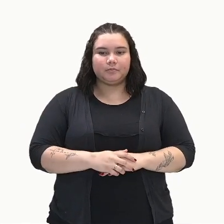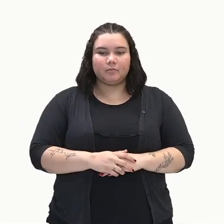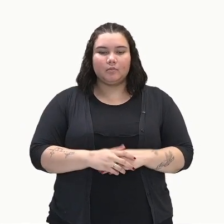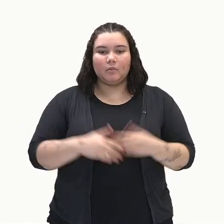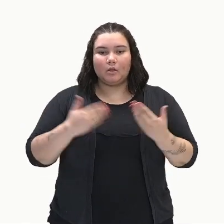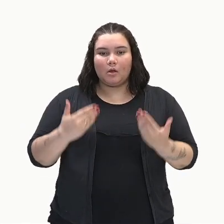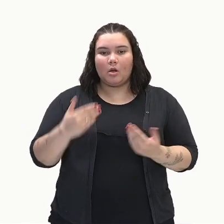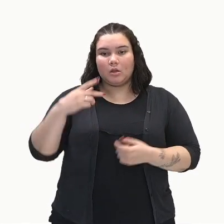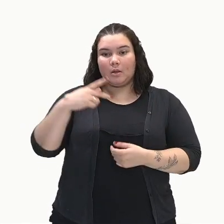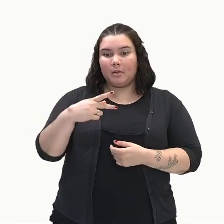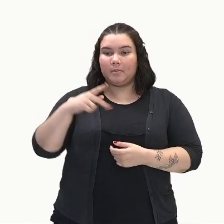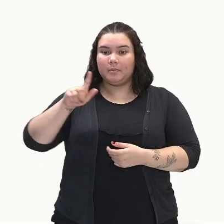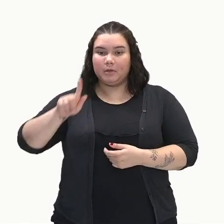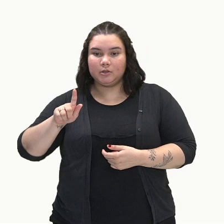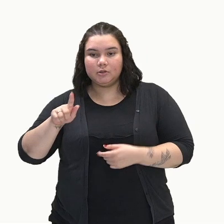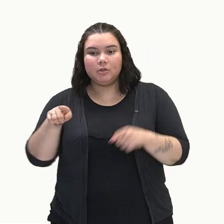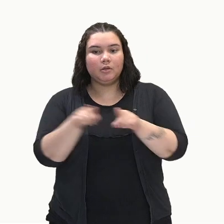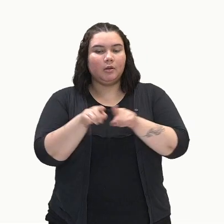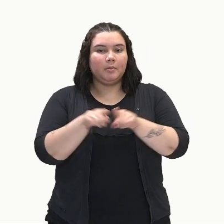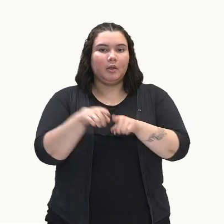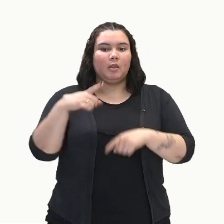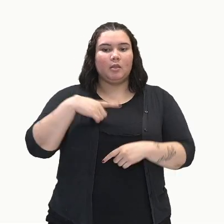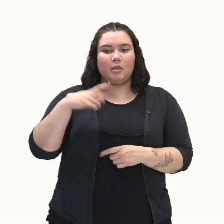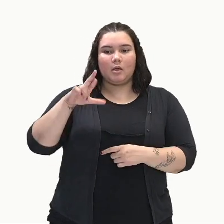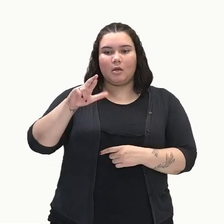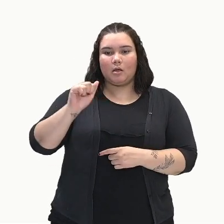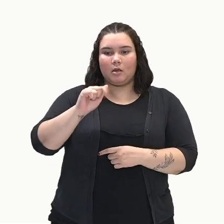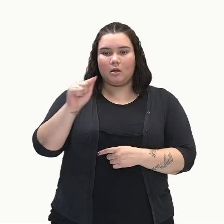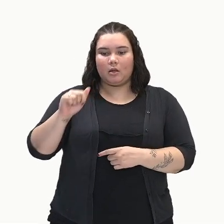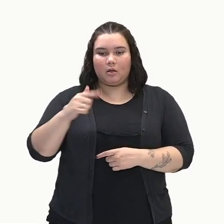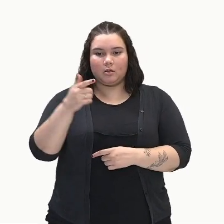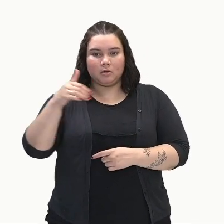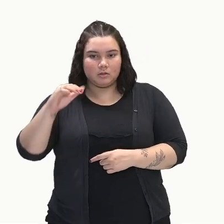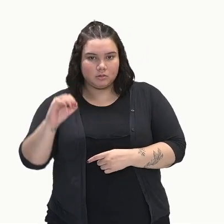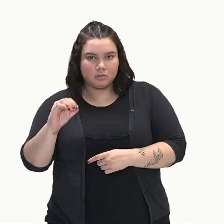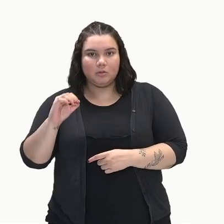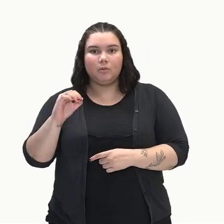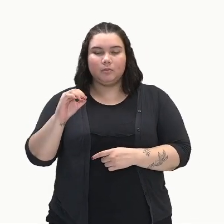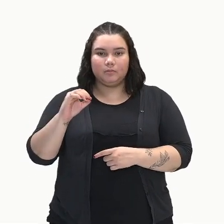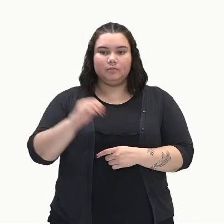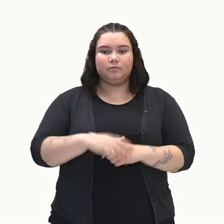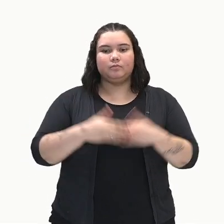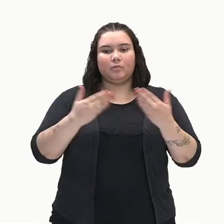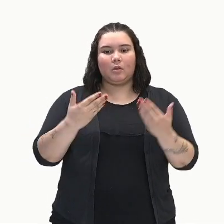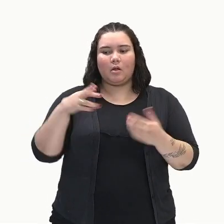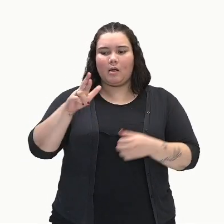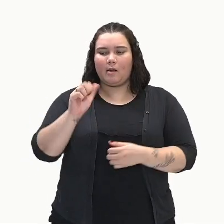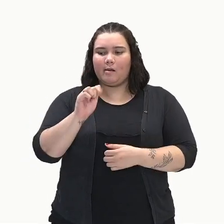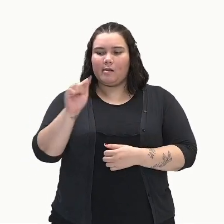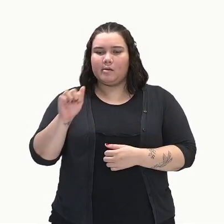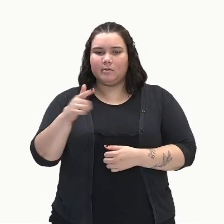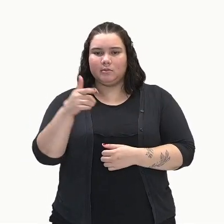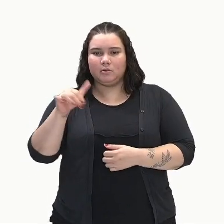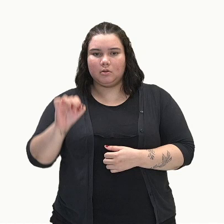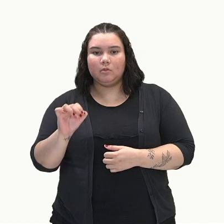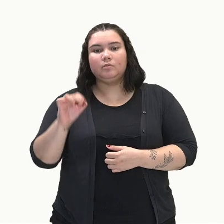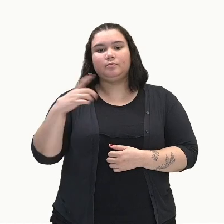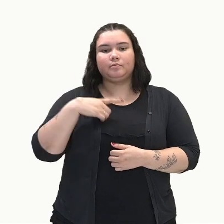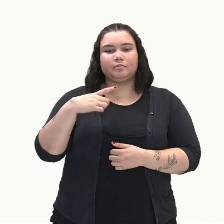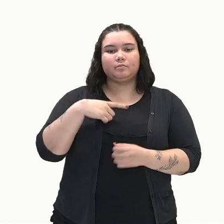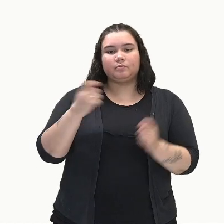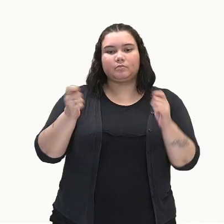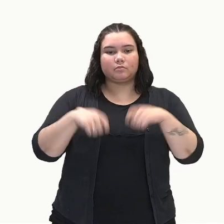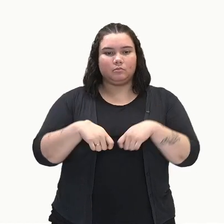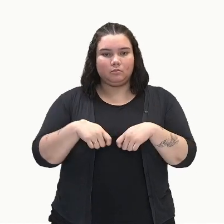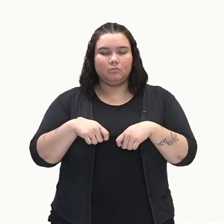na PG, nós vamos ter também uma razão, tá? E essa razão vai nos ajudar